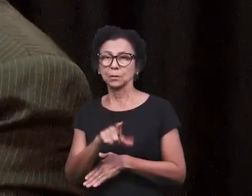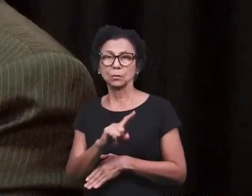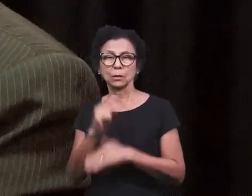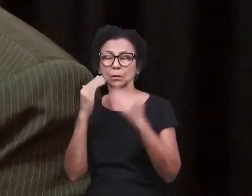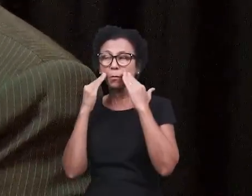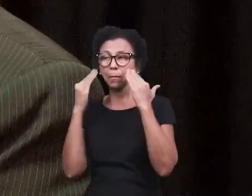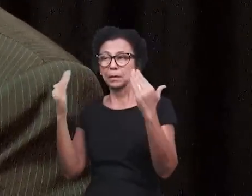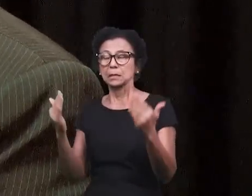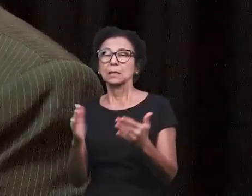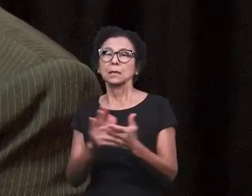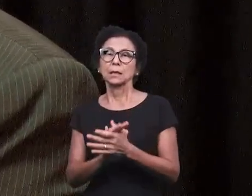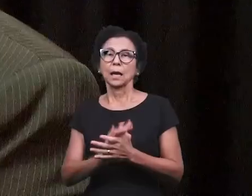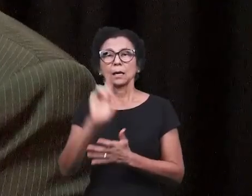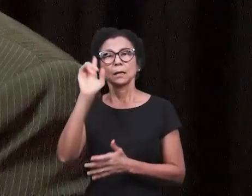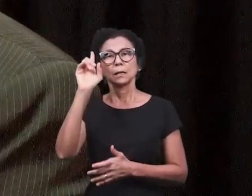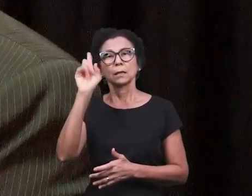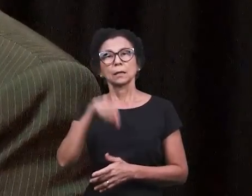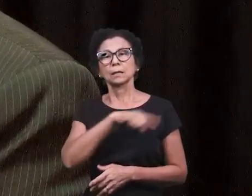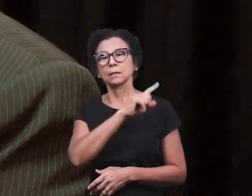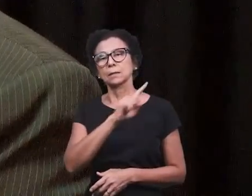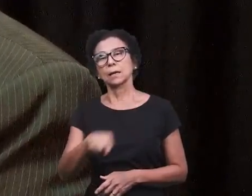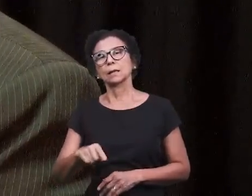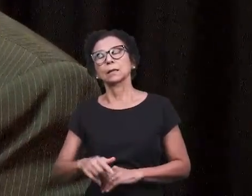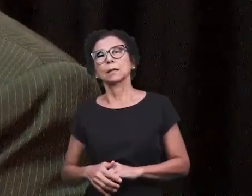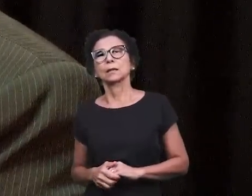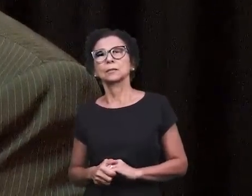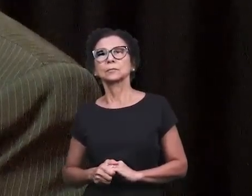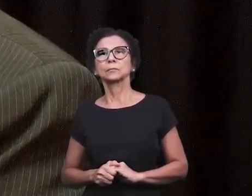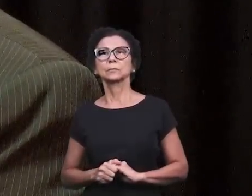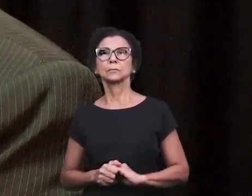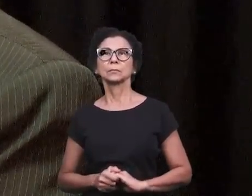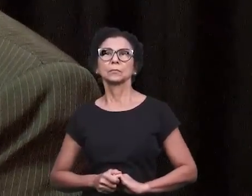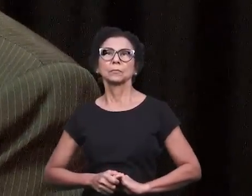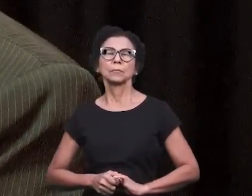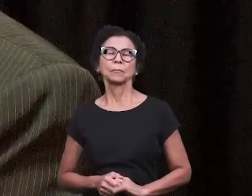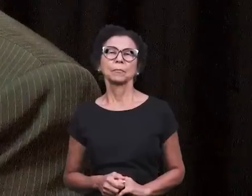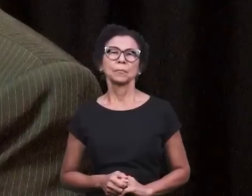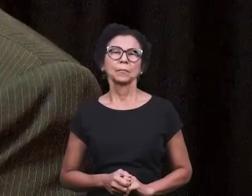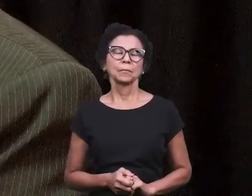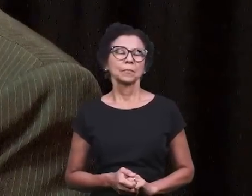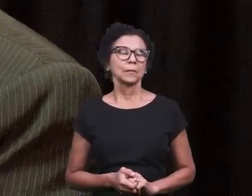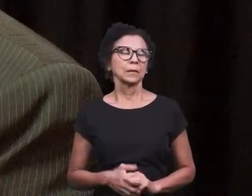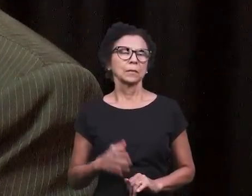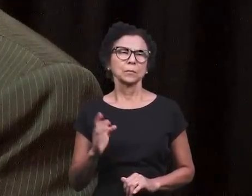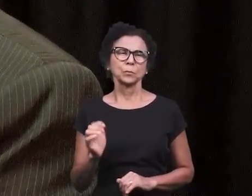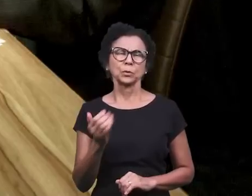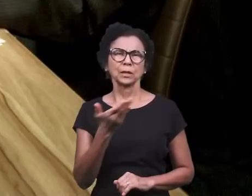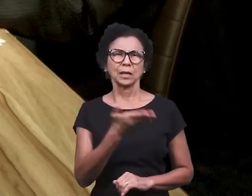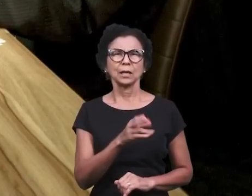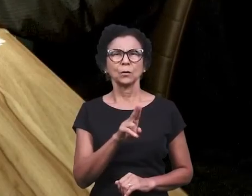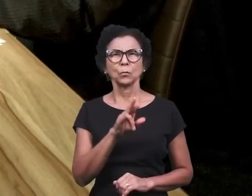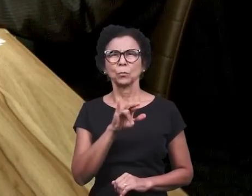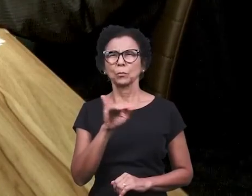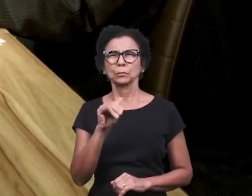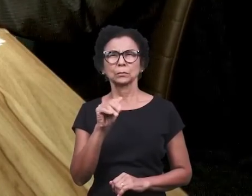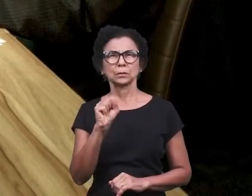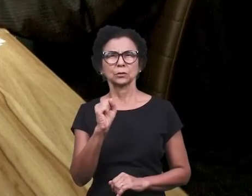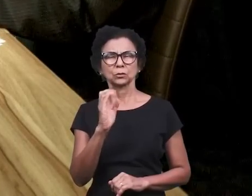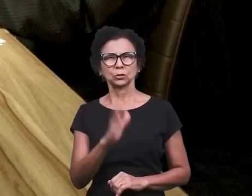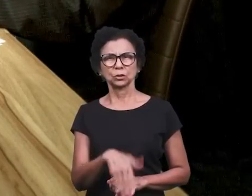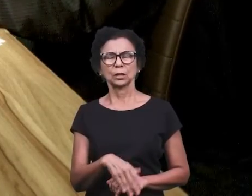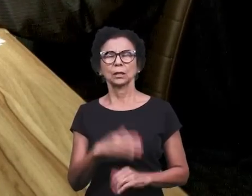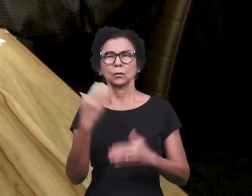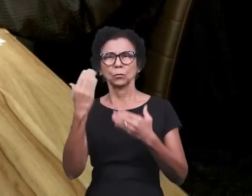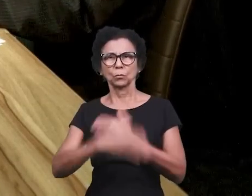estava marcada, e preferiu aquilo ali. Já estava empregado, já era um concursado, era analista da Justiça Eleitoral,